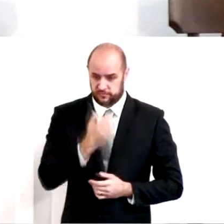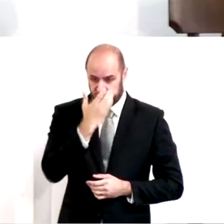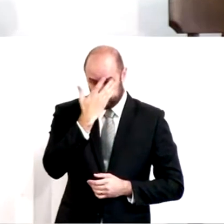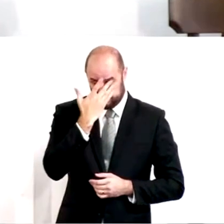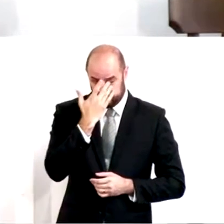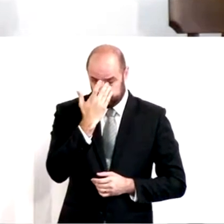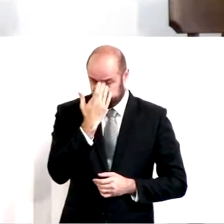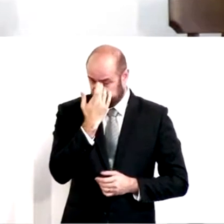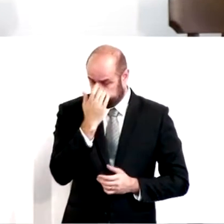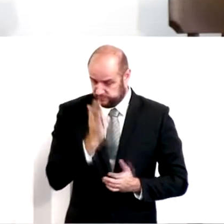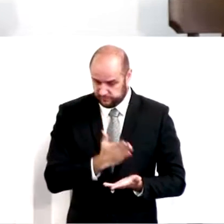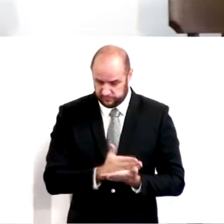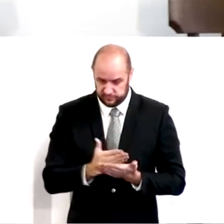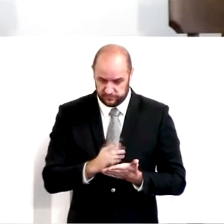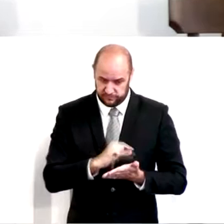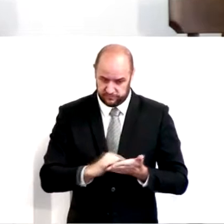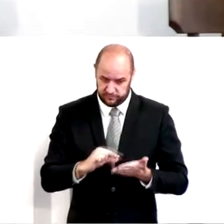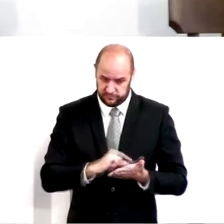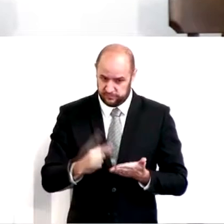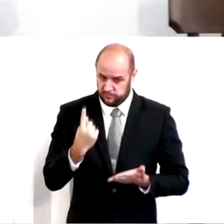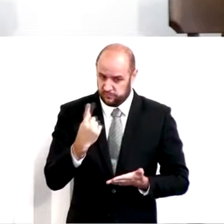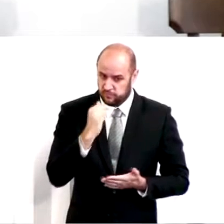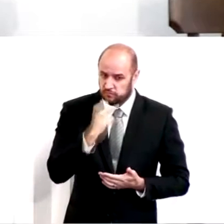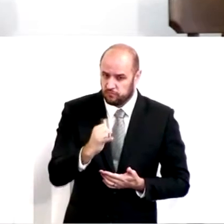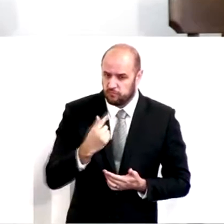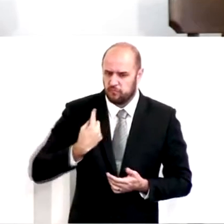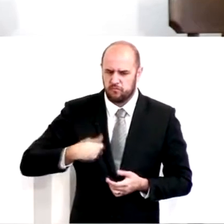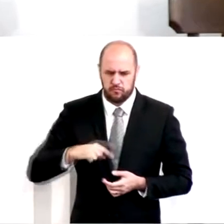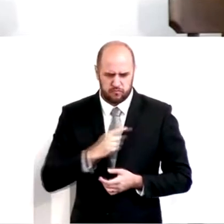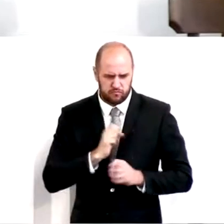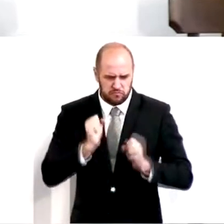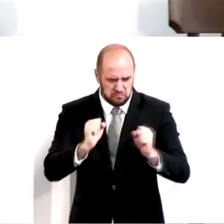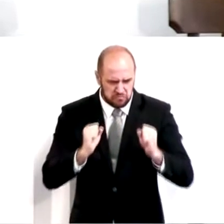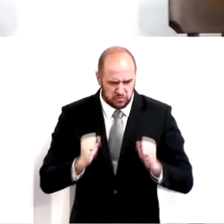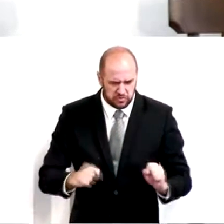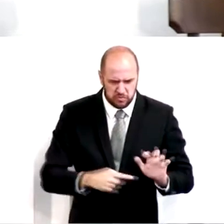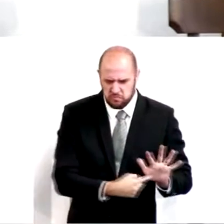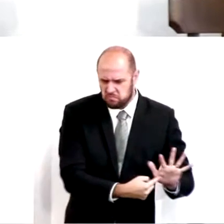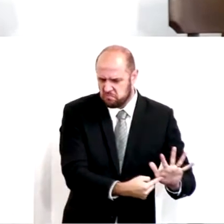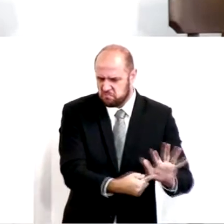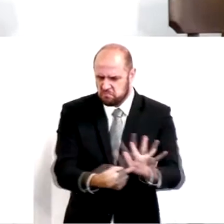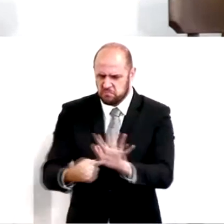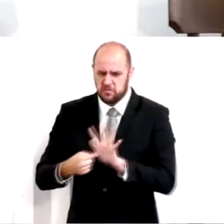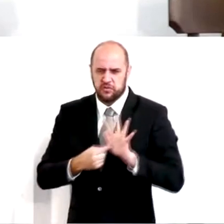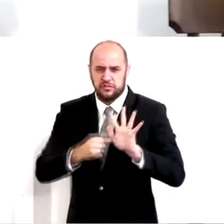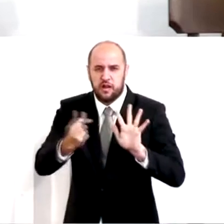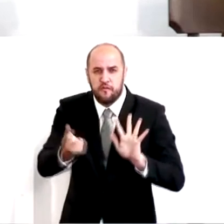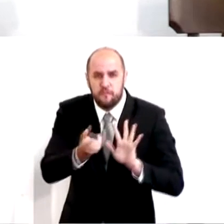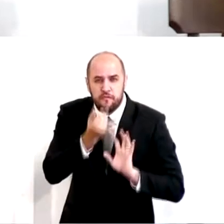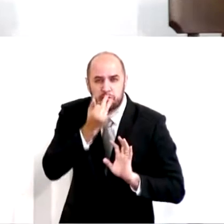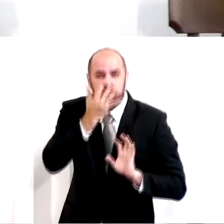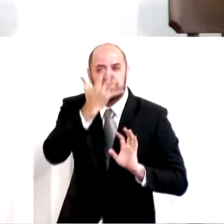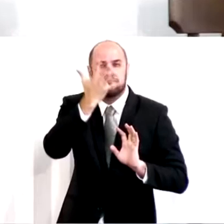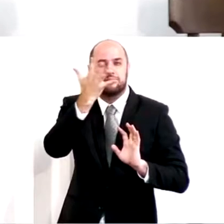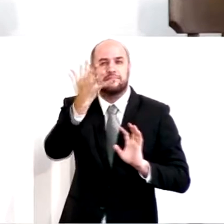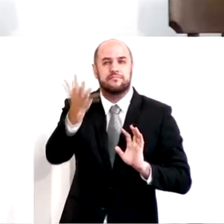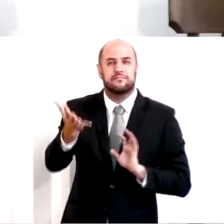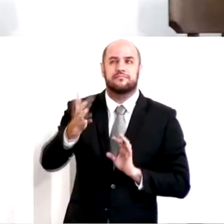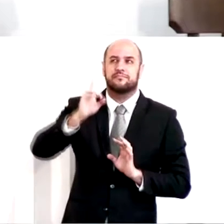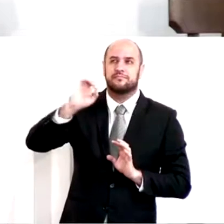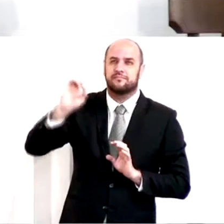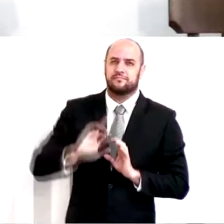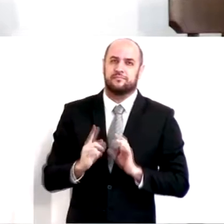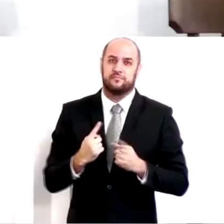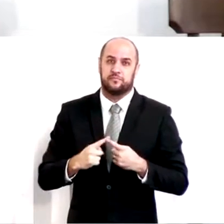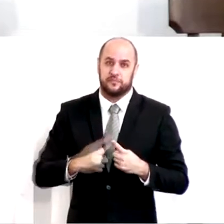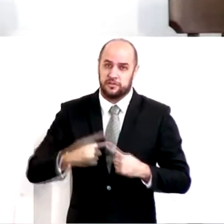a partir da segunda parte do versículo 1. E por meio de nós, manifesta em todo lugar a fragrância do seu conhecimento. Porque nós